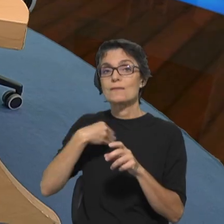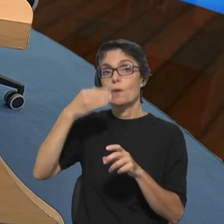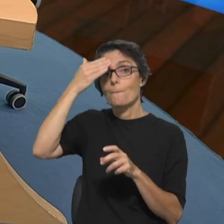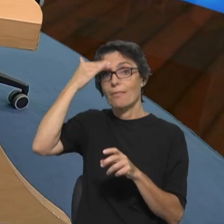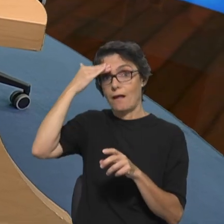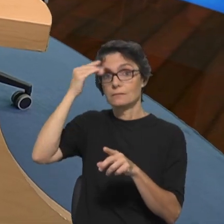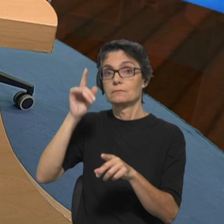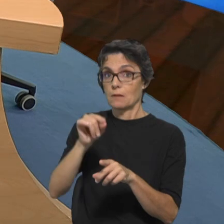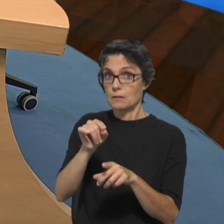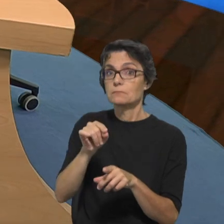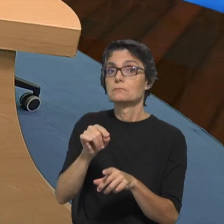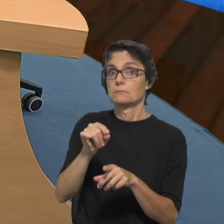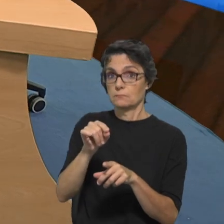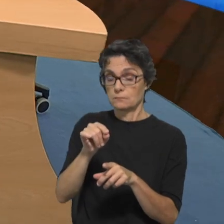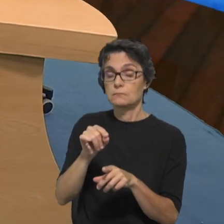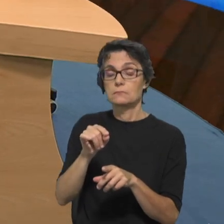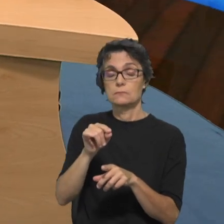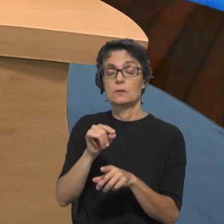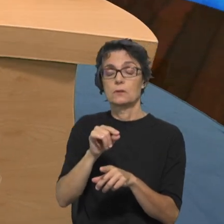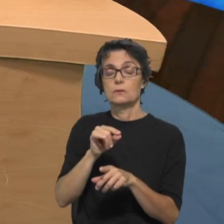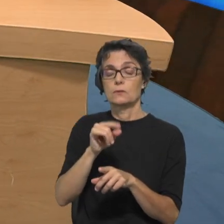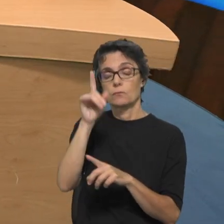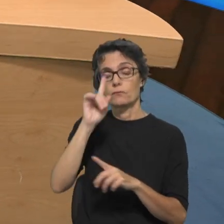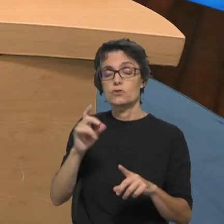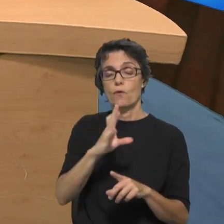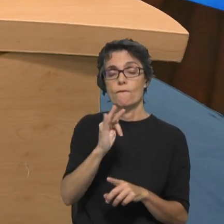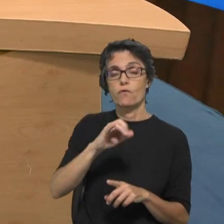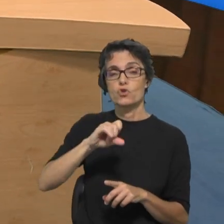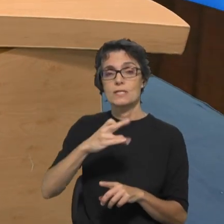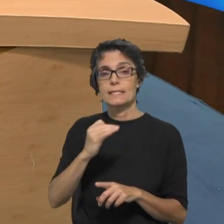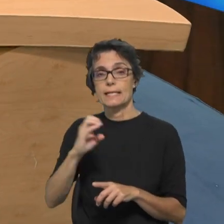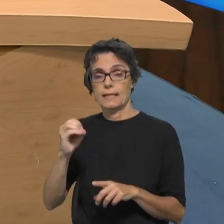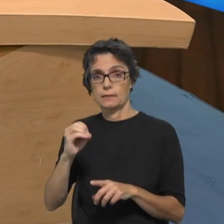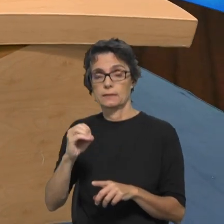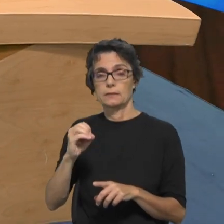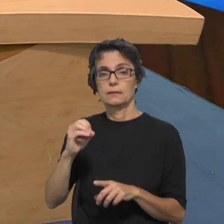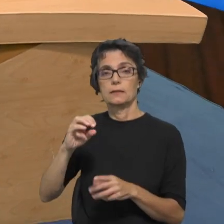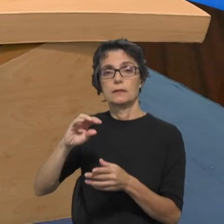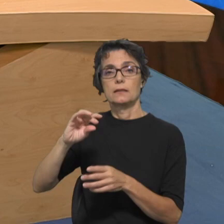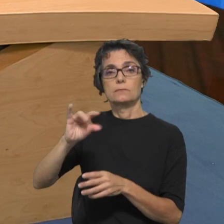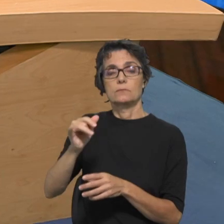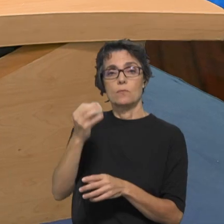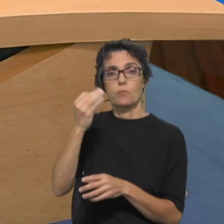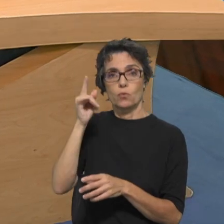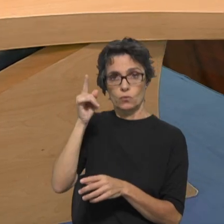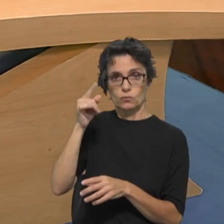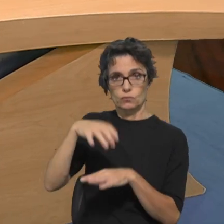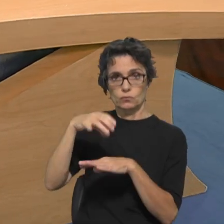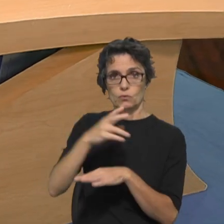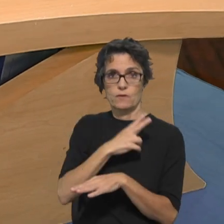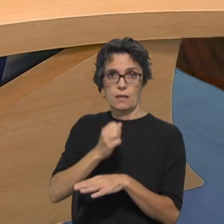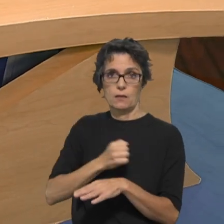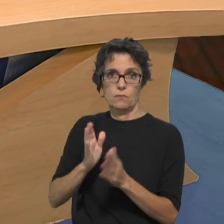António Fonseca, da Universidade Católica Portuguesa, do Polo do Porto, que também tem